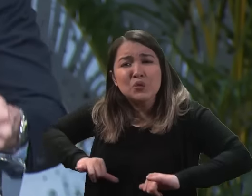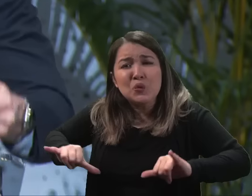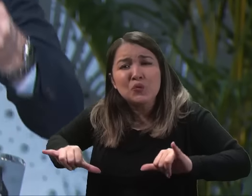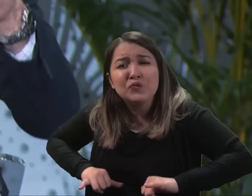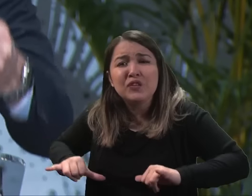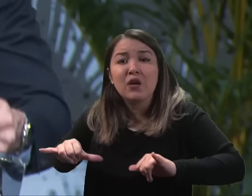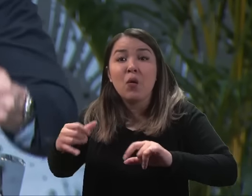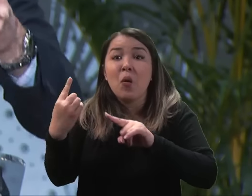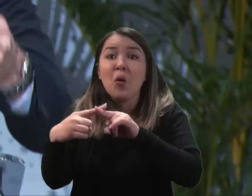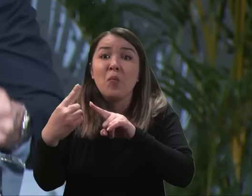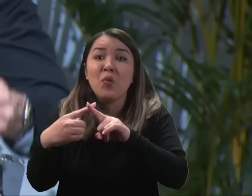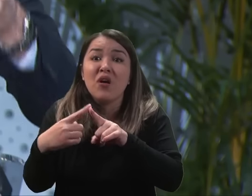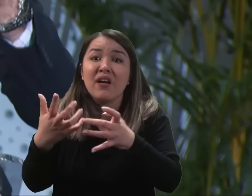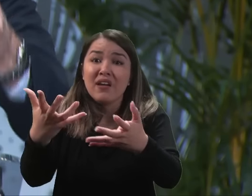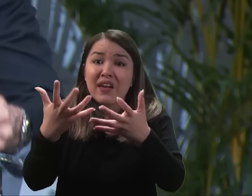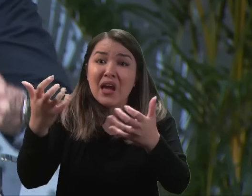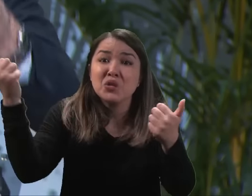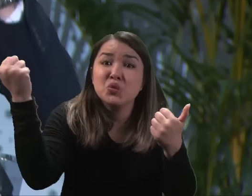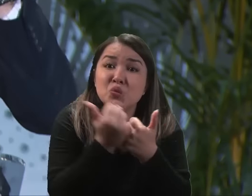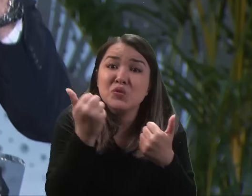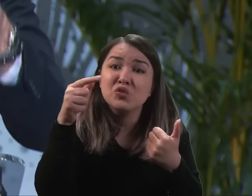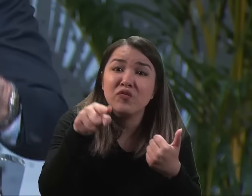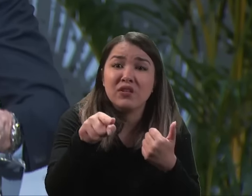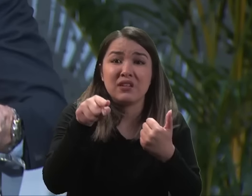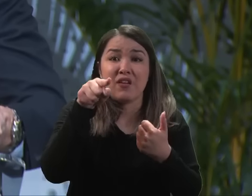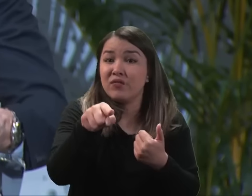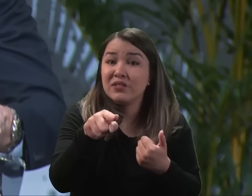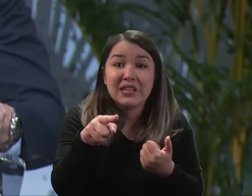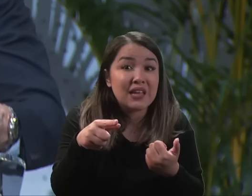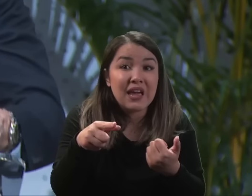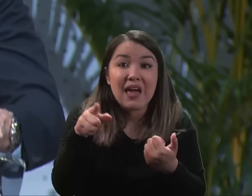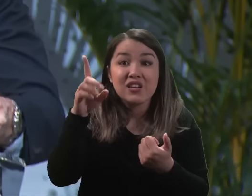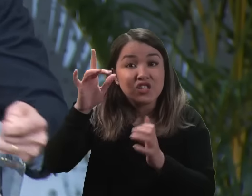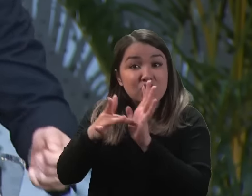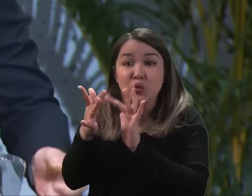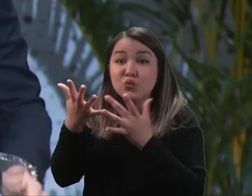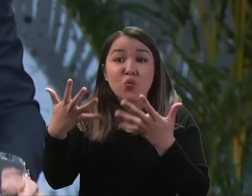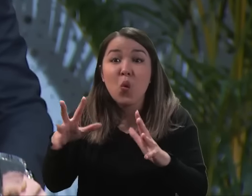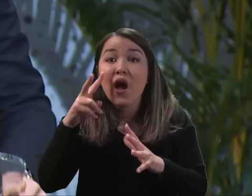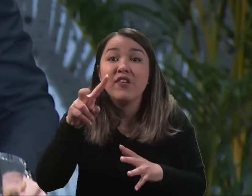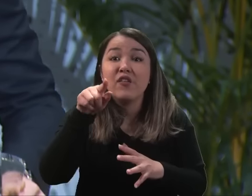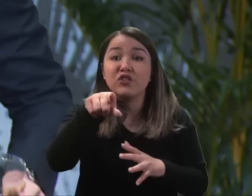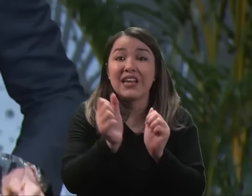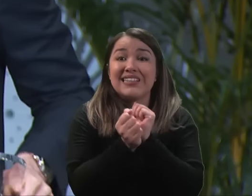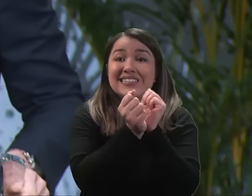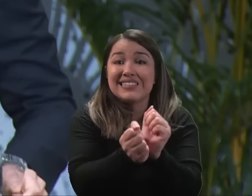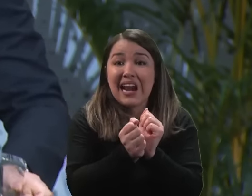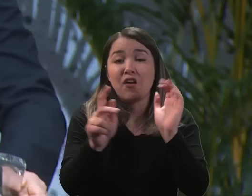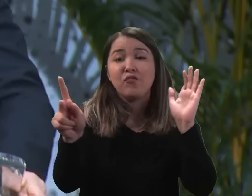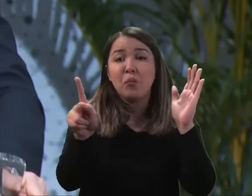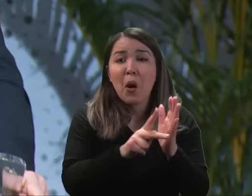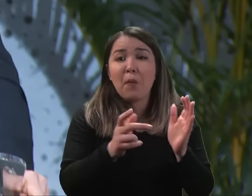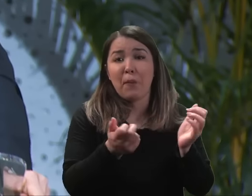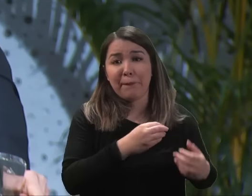não mais fosse escravo ou escrava do pecado confie